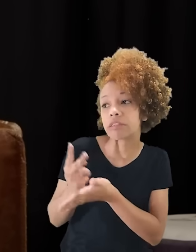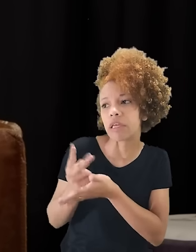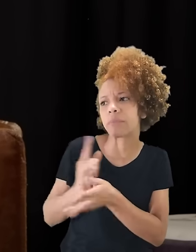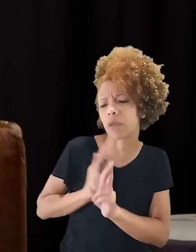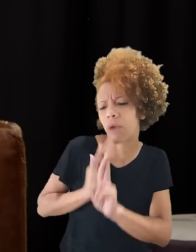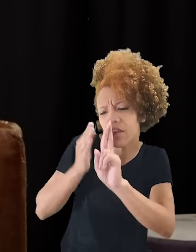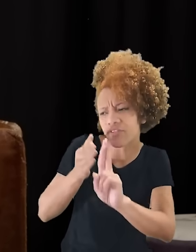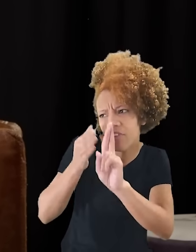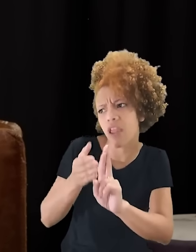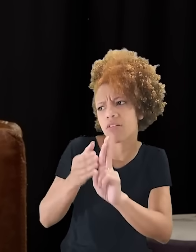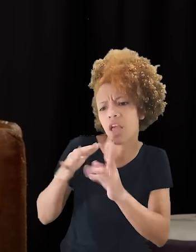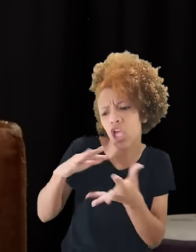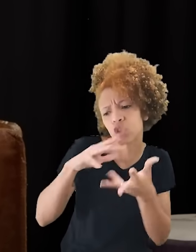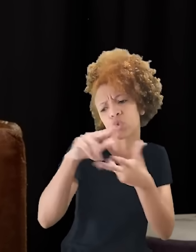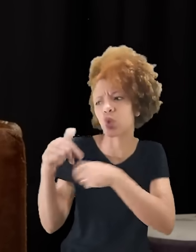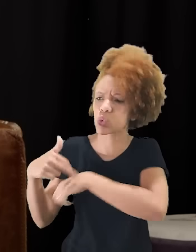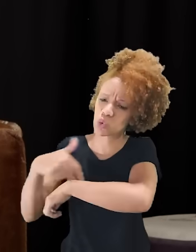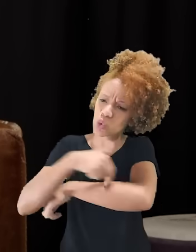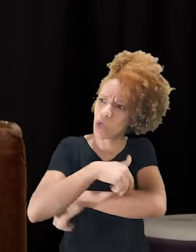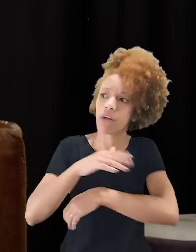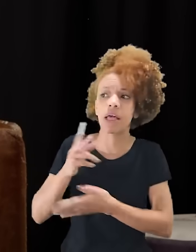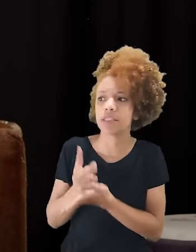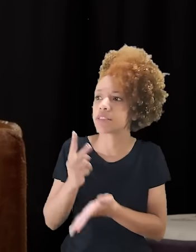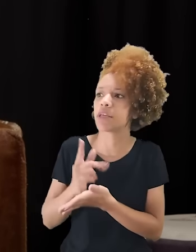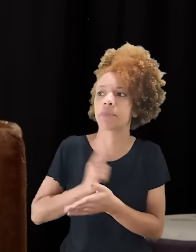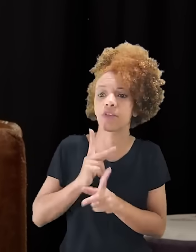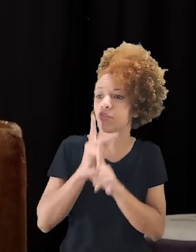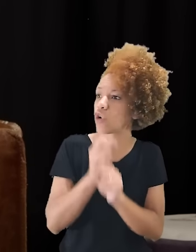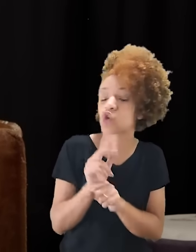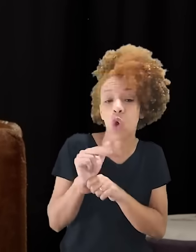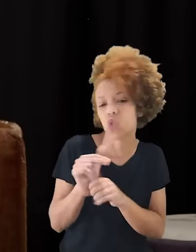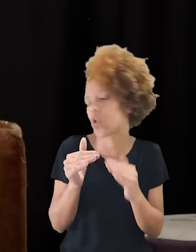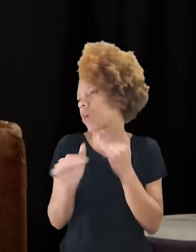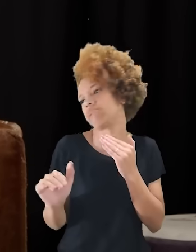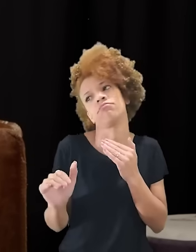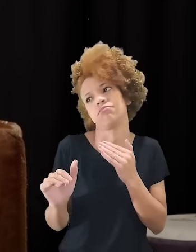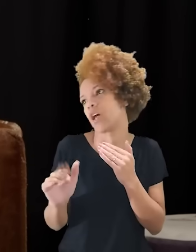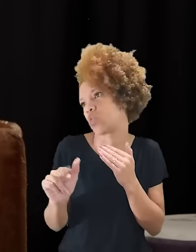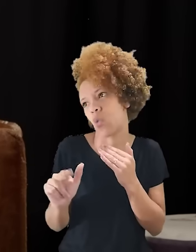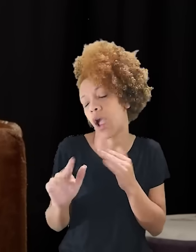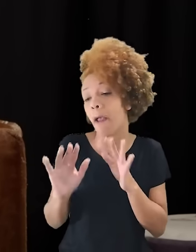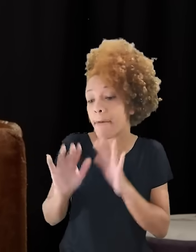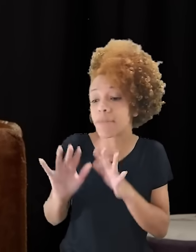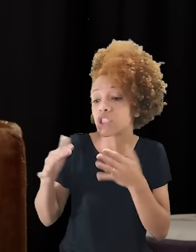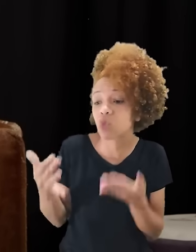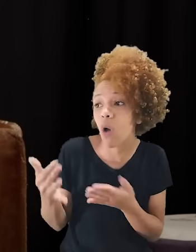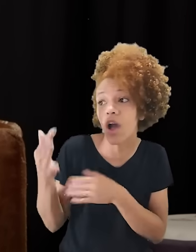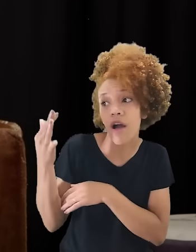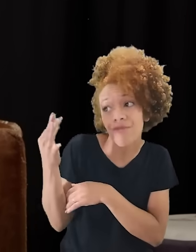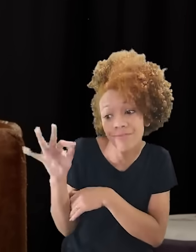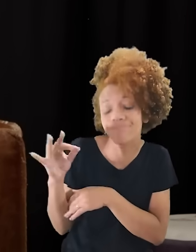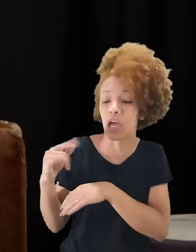referência fixa em todos os desfile sempre tem algo eles nunca fogem né Desse padrão igual tem a Federação do